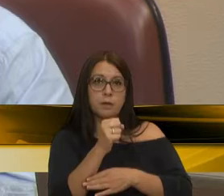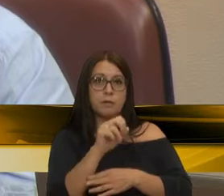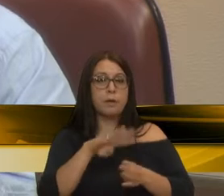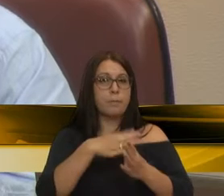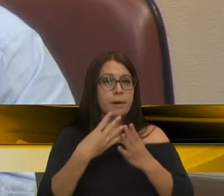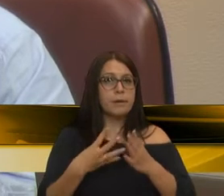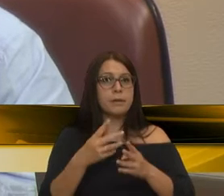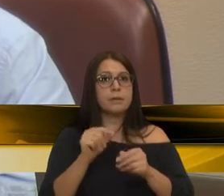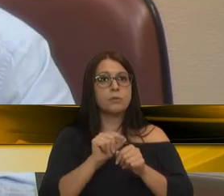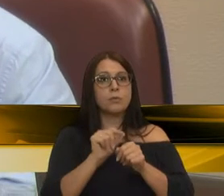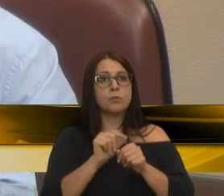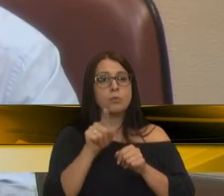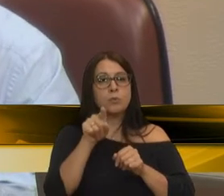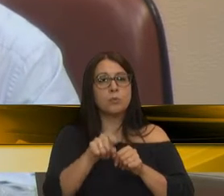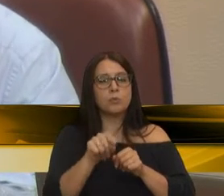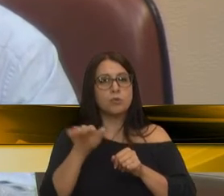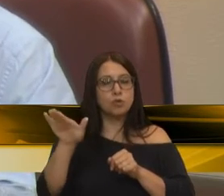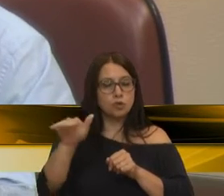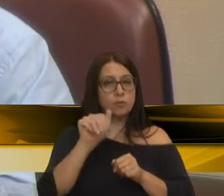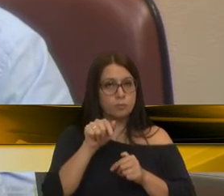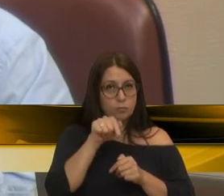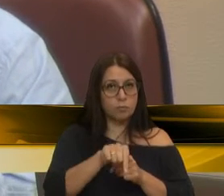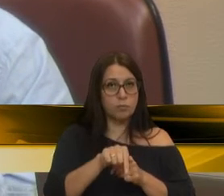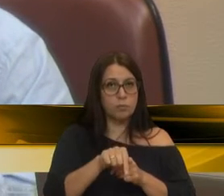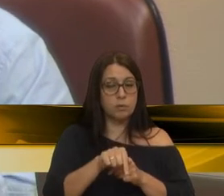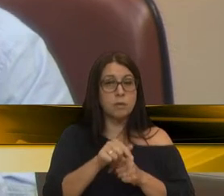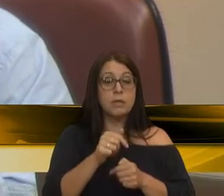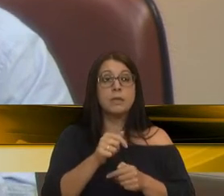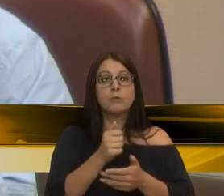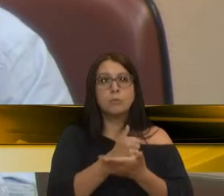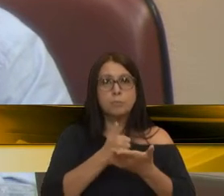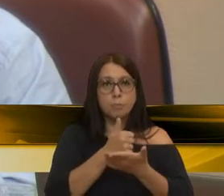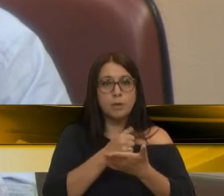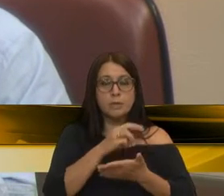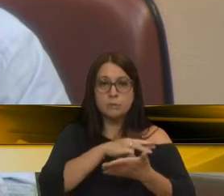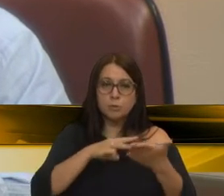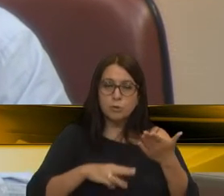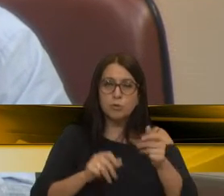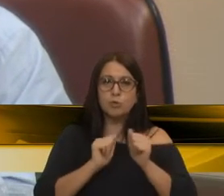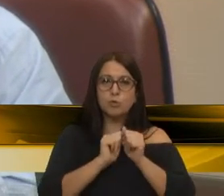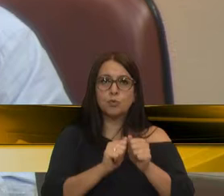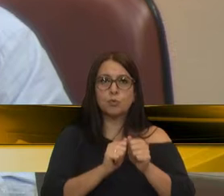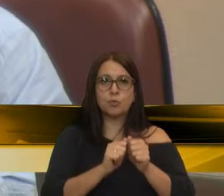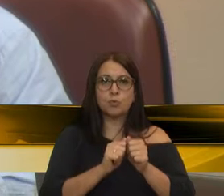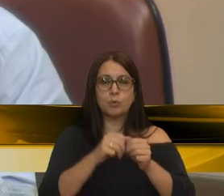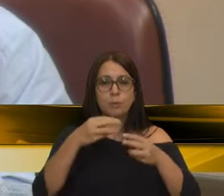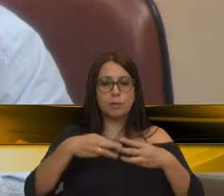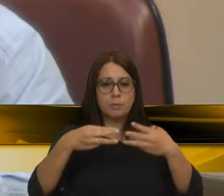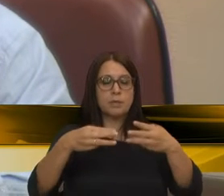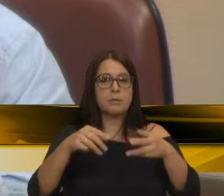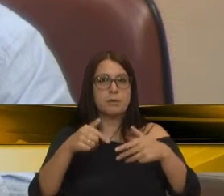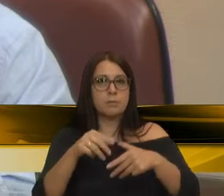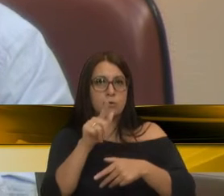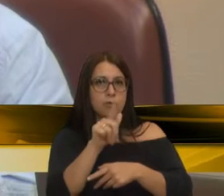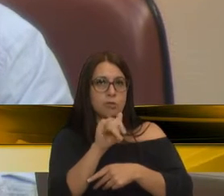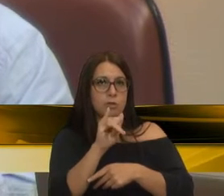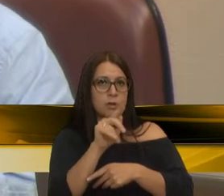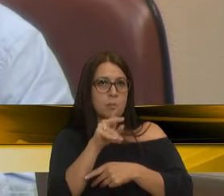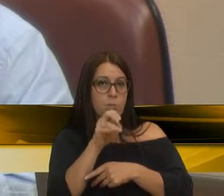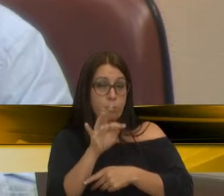do instrumento convocatório fundamentada na metodologia elaborada pelo ministério de transporte geipot